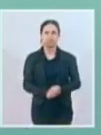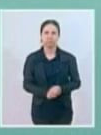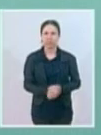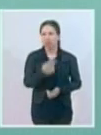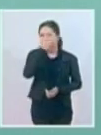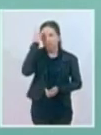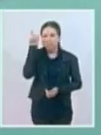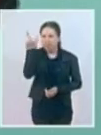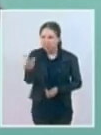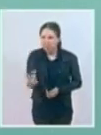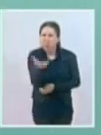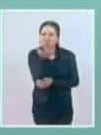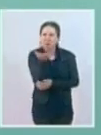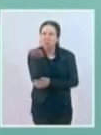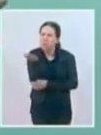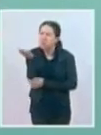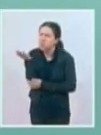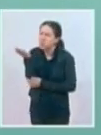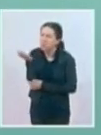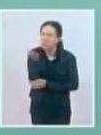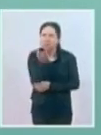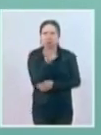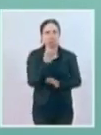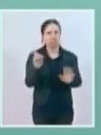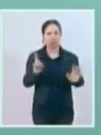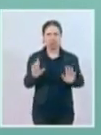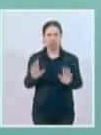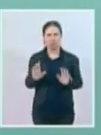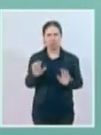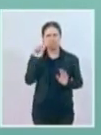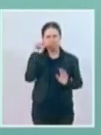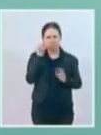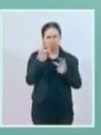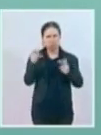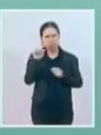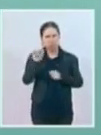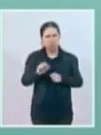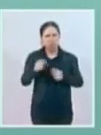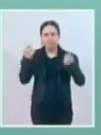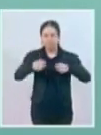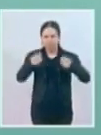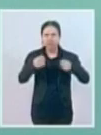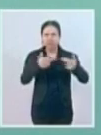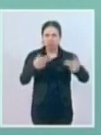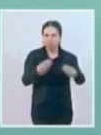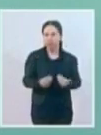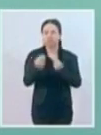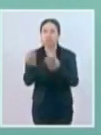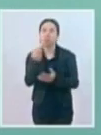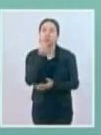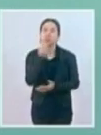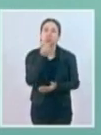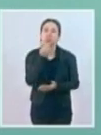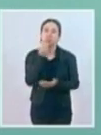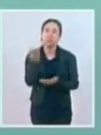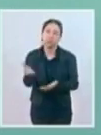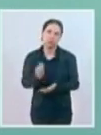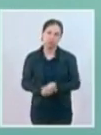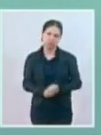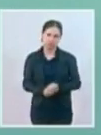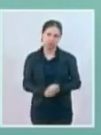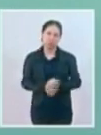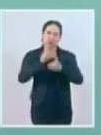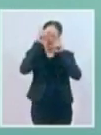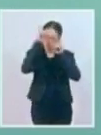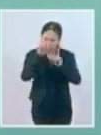precisam de esmolas, migalhas, nem luxo, nem lixo. Uhum. As pessoas precisam do necessário, oportunidade, de